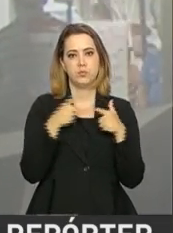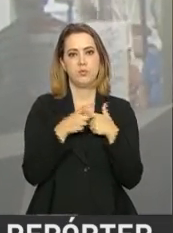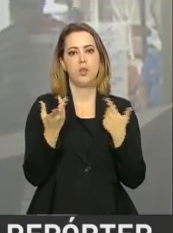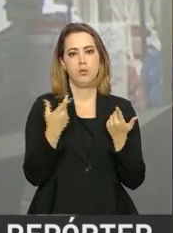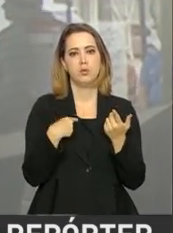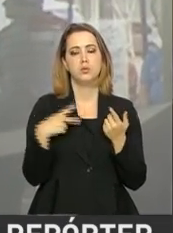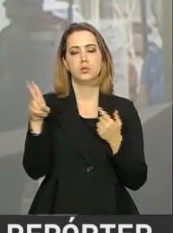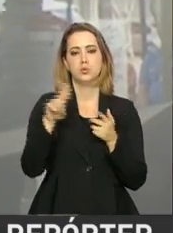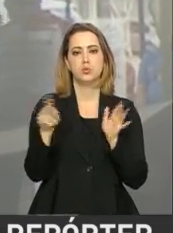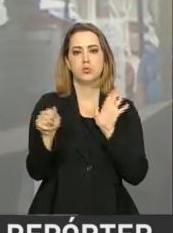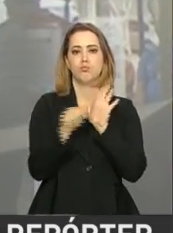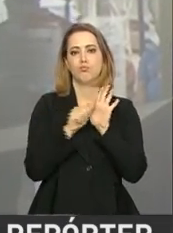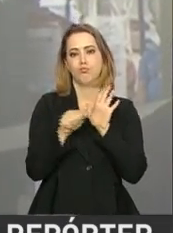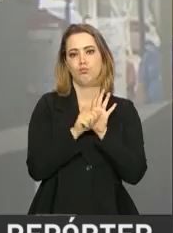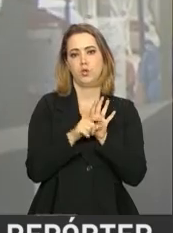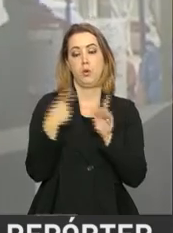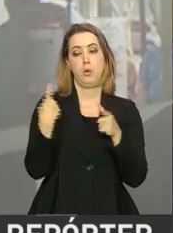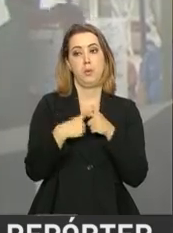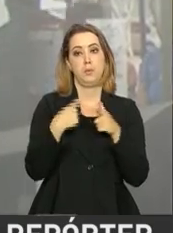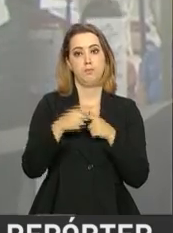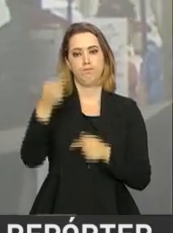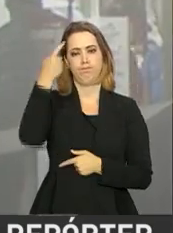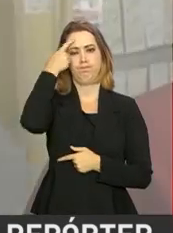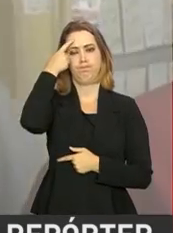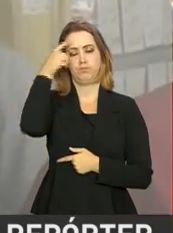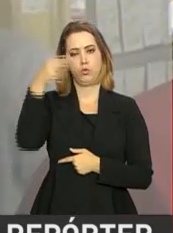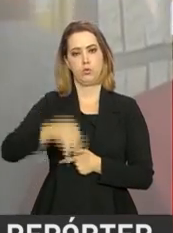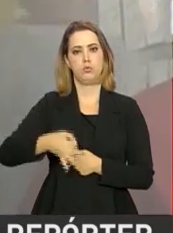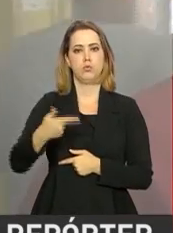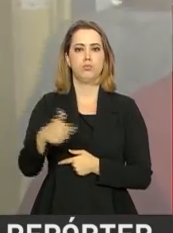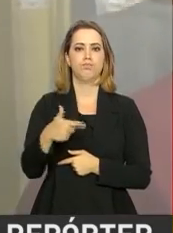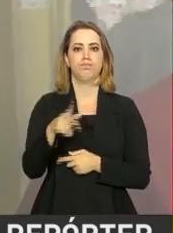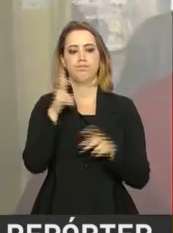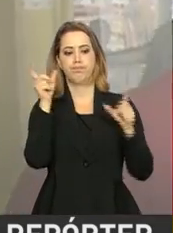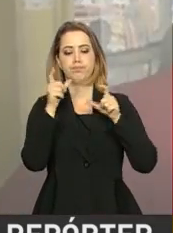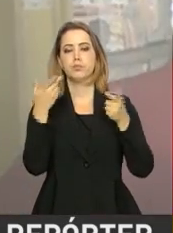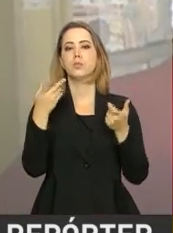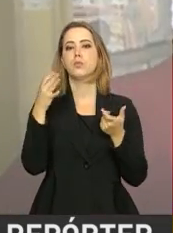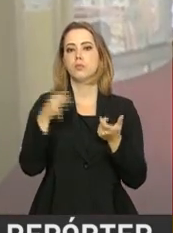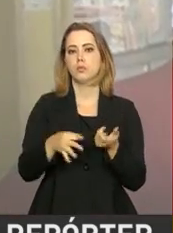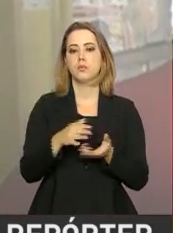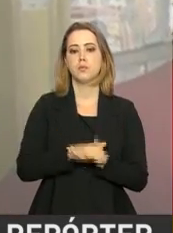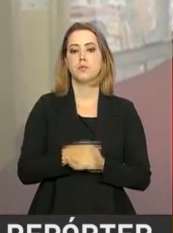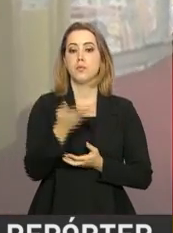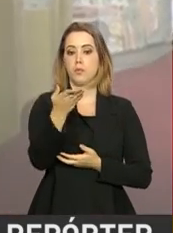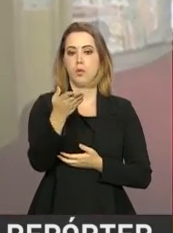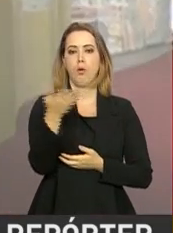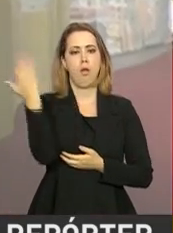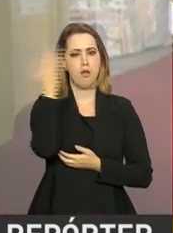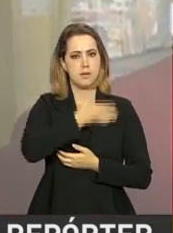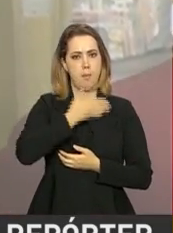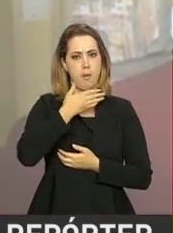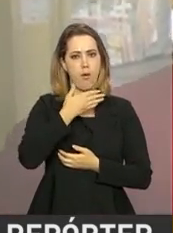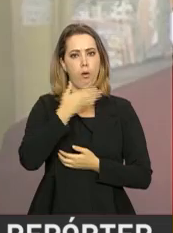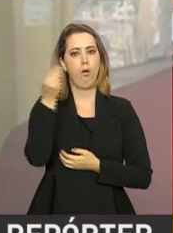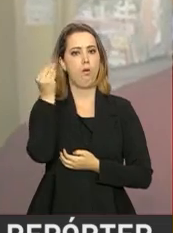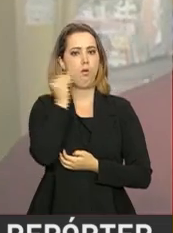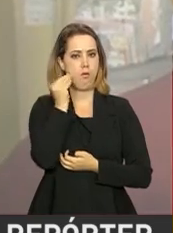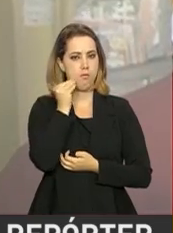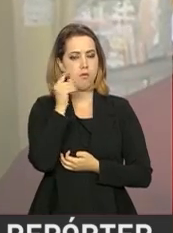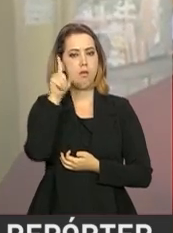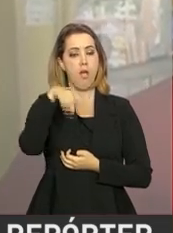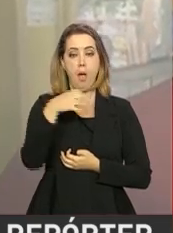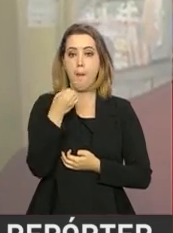sobre efeito, né? Porque a pessoa consciente e muita coisa ele não faz. Né? A respeito desse exame aí é muito bom, né? Porque causa